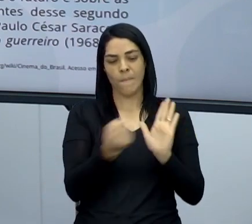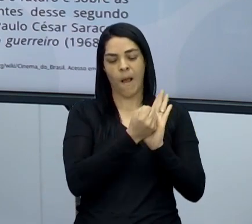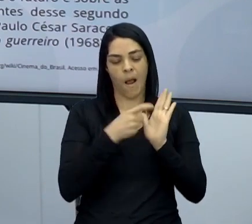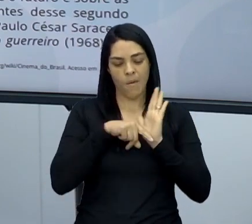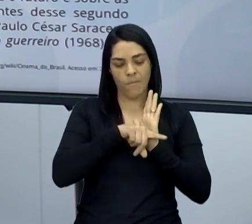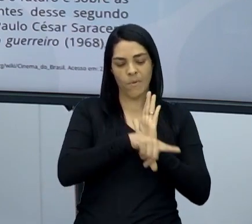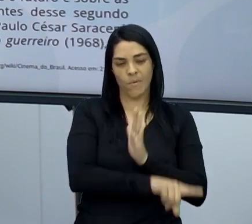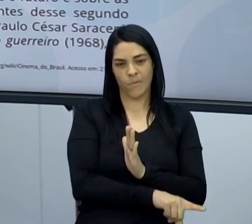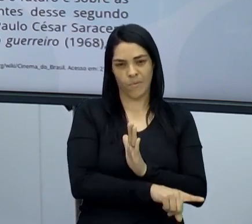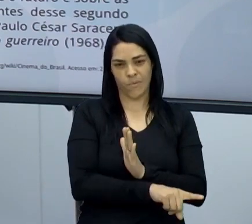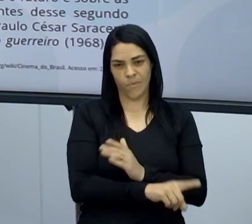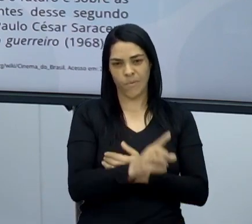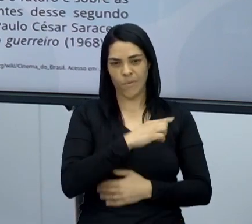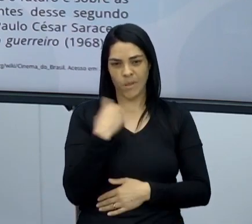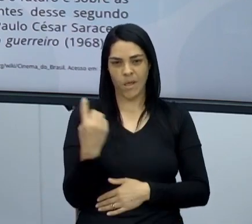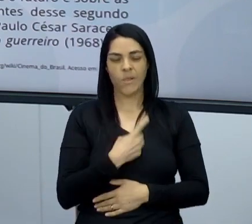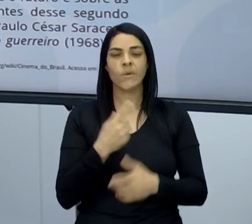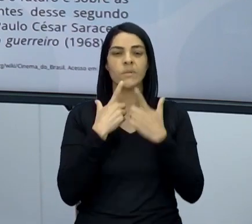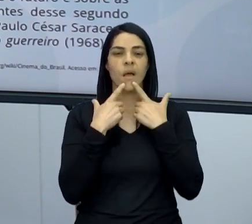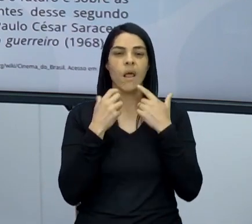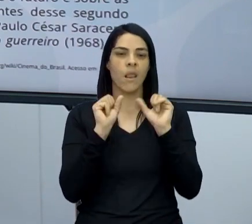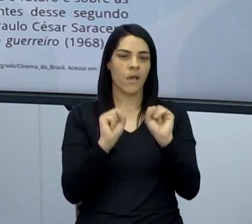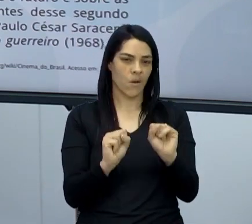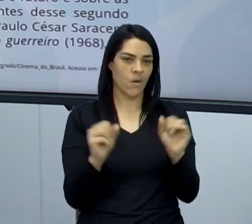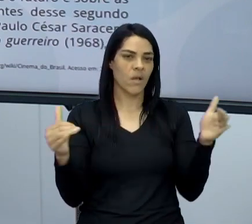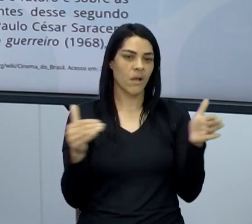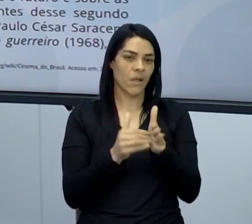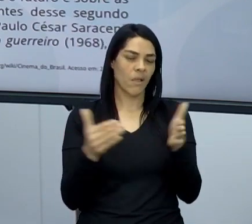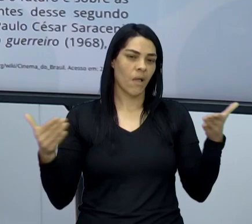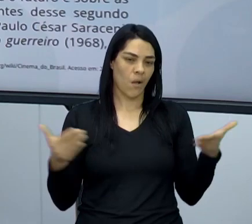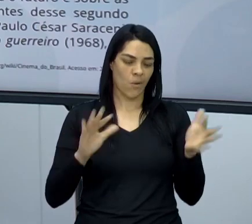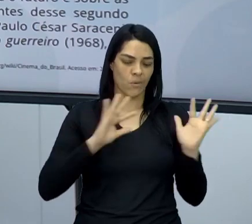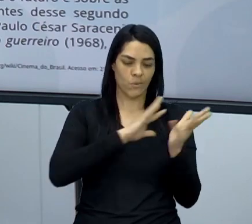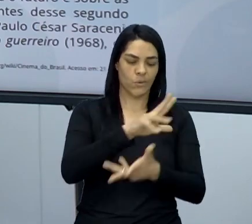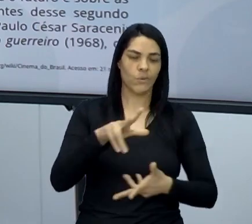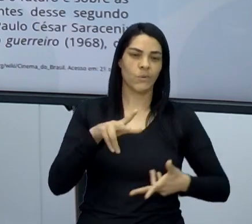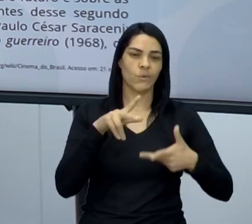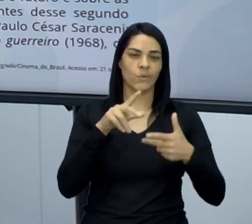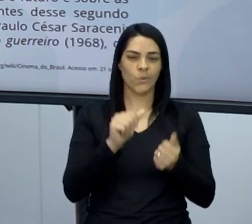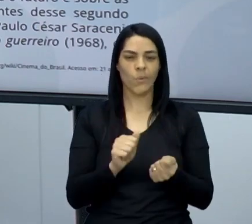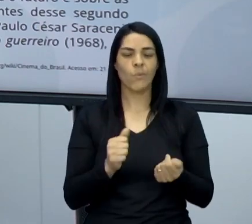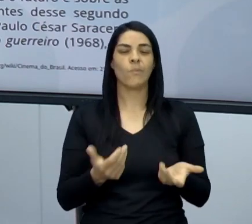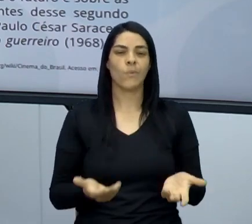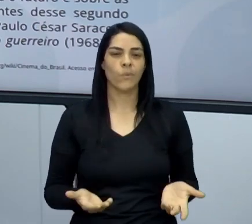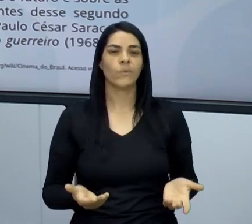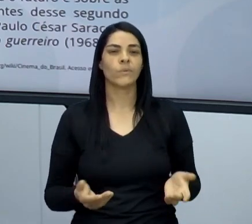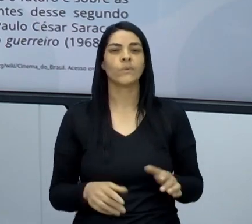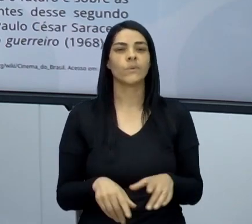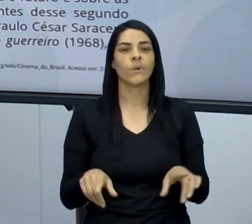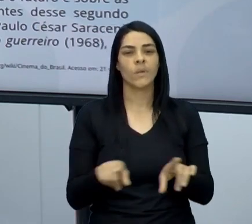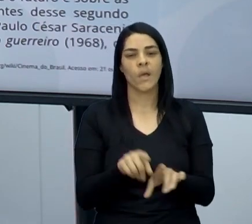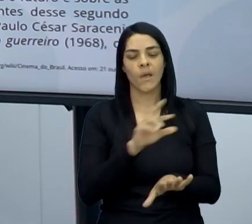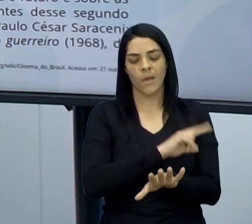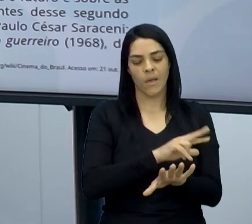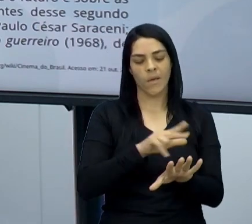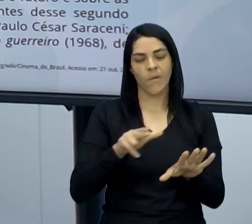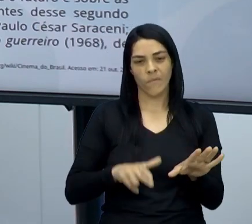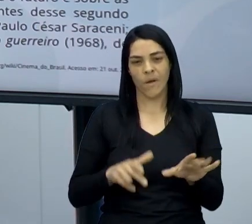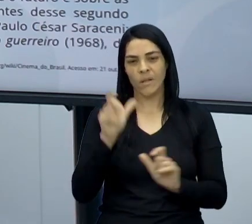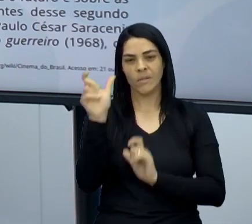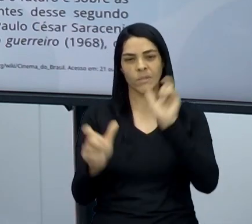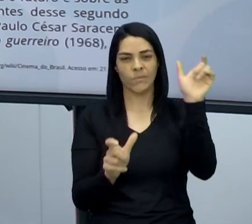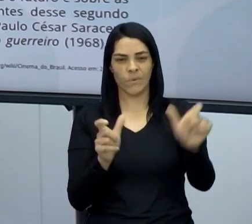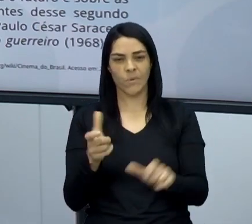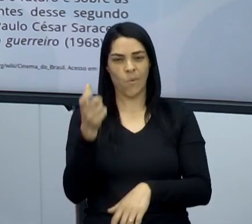profundas na nossa linguagem cinematográfica. Até hoje, no mundo inteiro tem quem cita Glauber Rocha, Nelson Pereira dos Anjos, tem quem assiste nosso cinema.